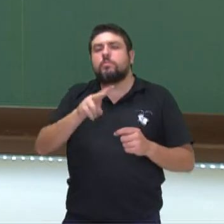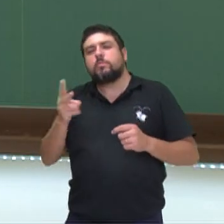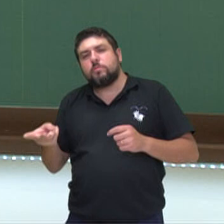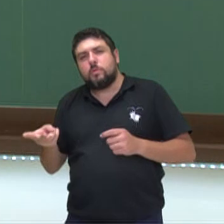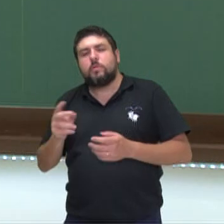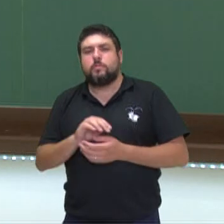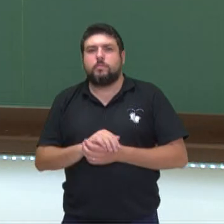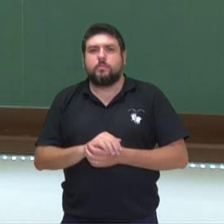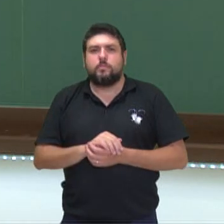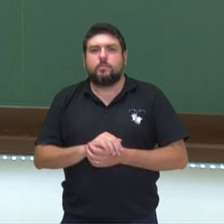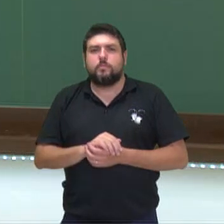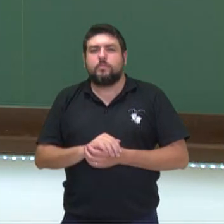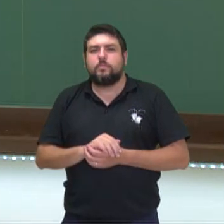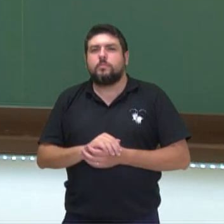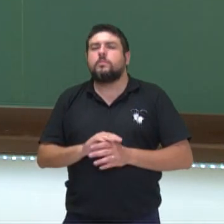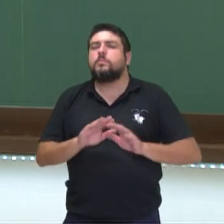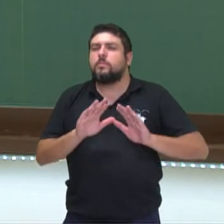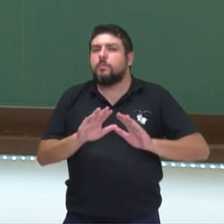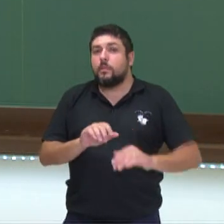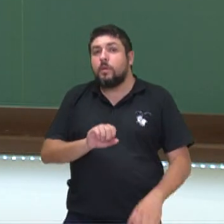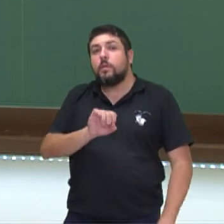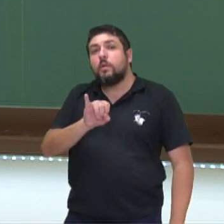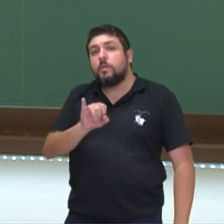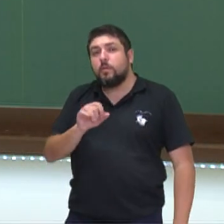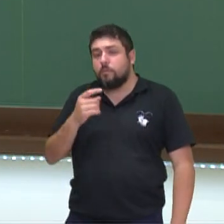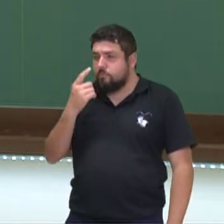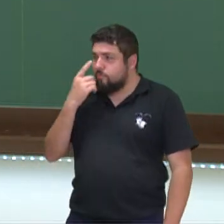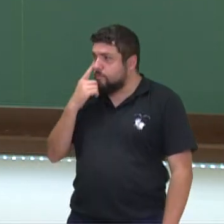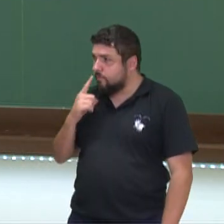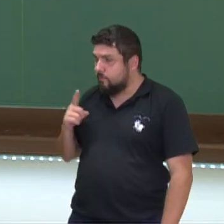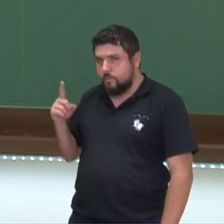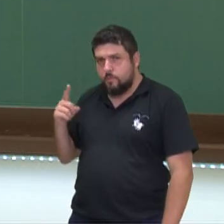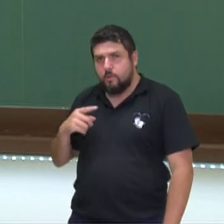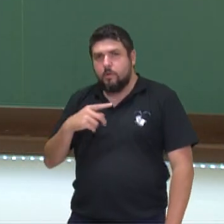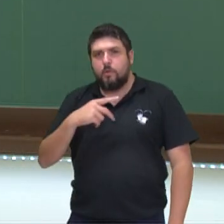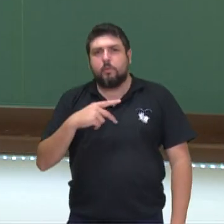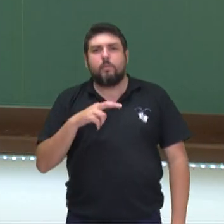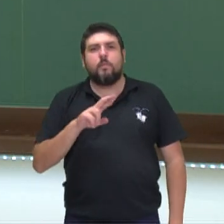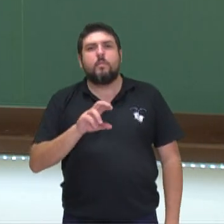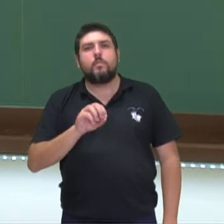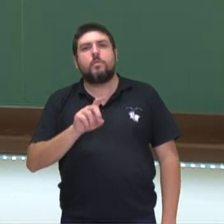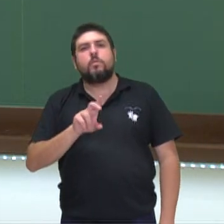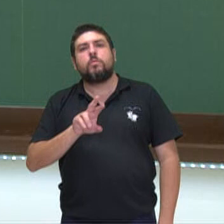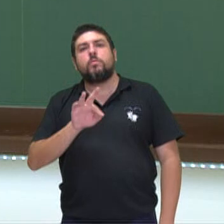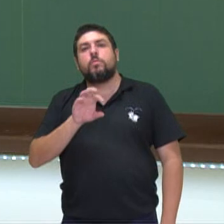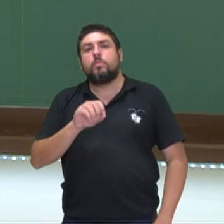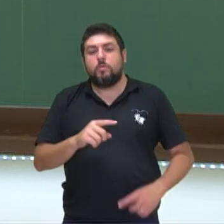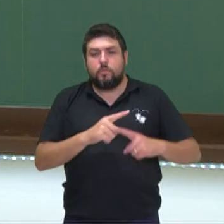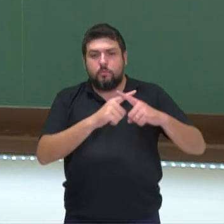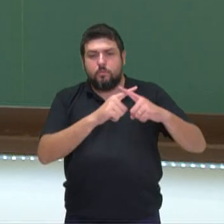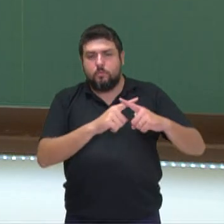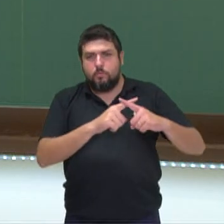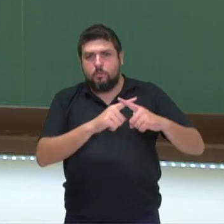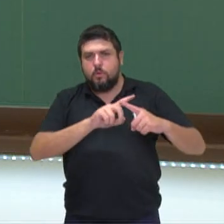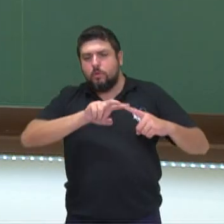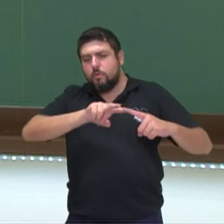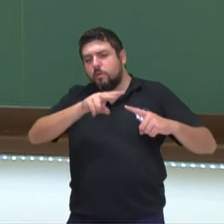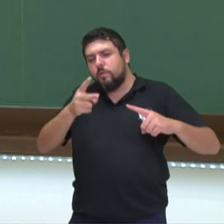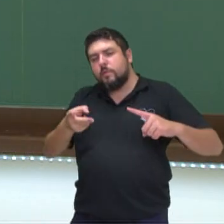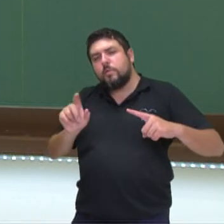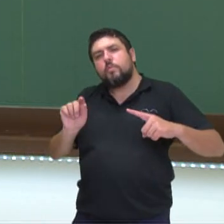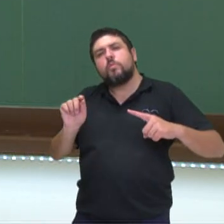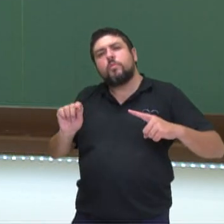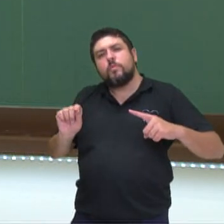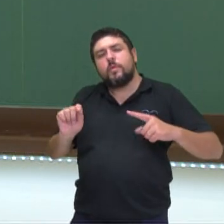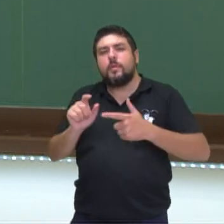seja, se ele está falando de produto de multiplicação, qual é a operação inversa à multiplicação? Muito